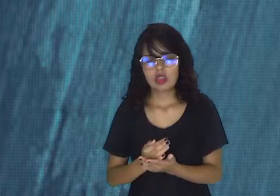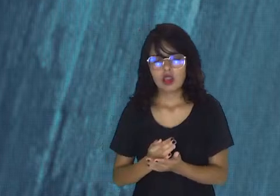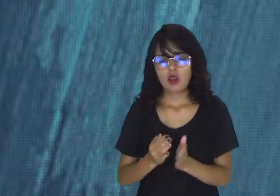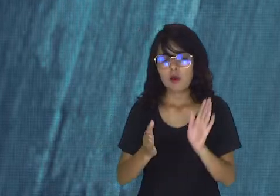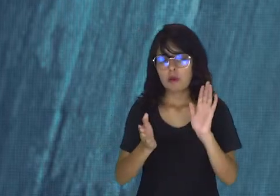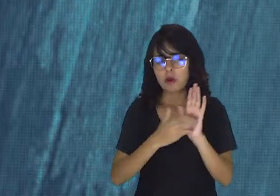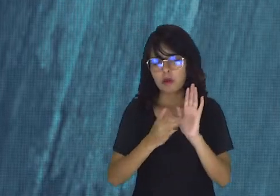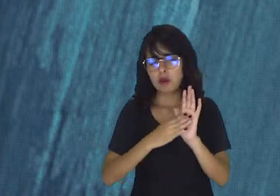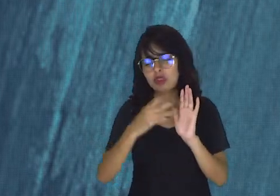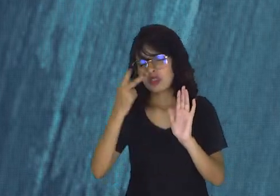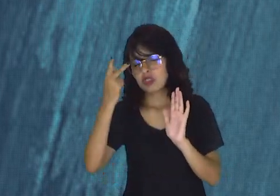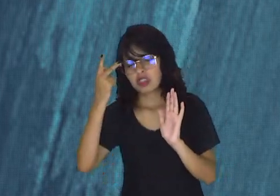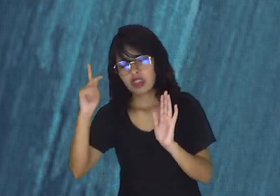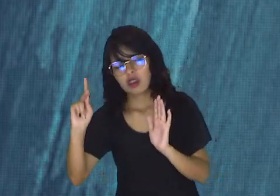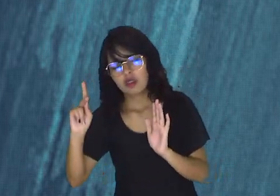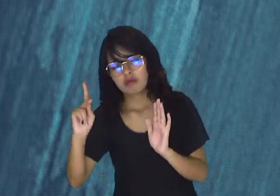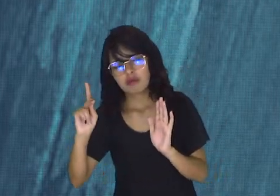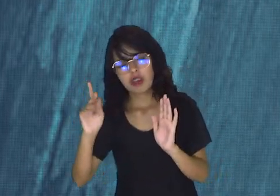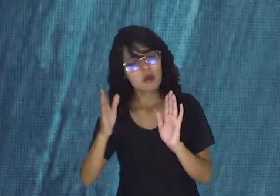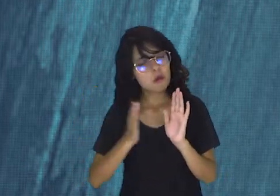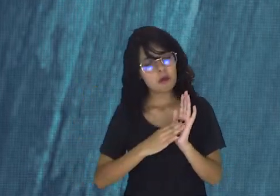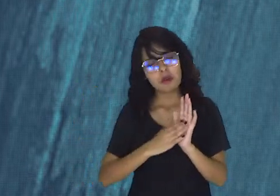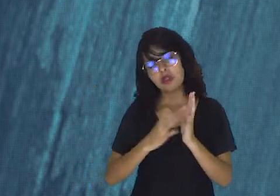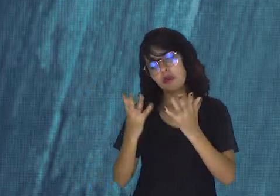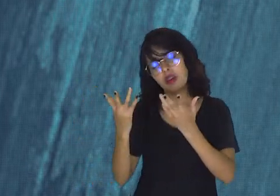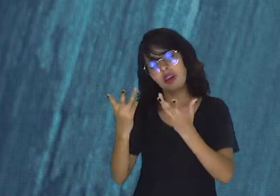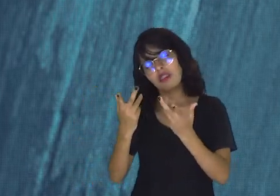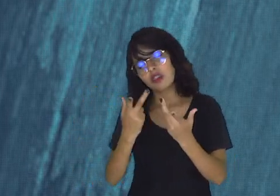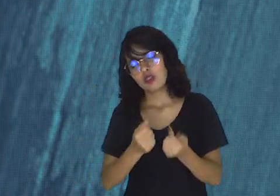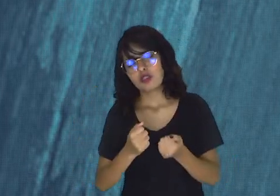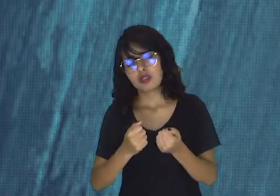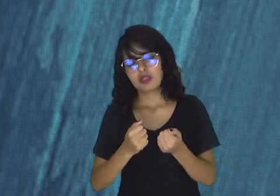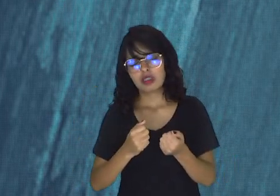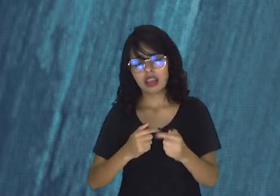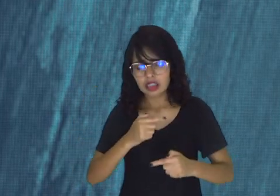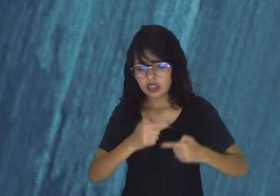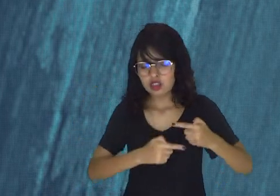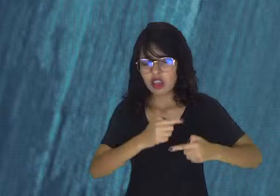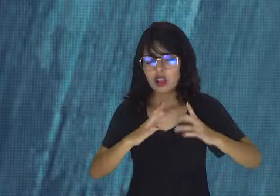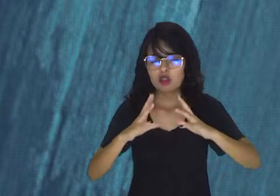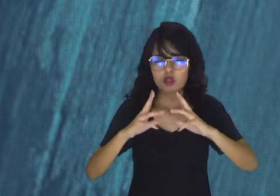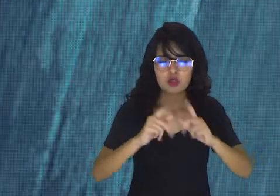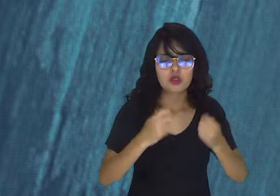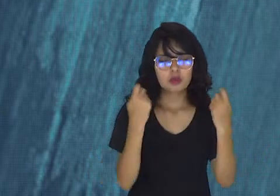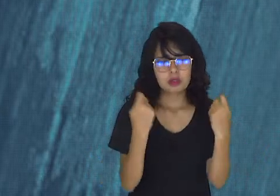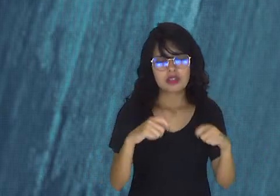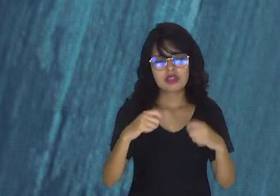gera tudo aquilo que nós precisamos. A fé.